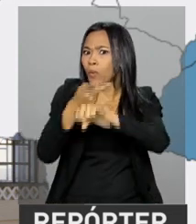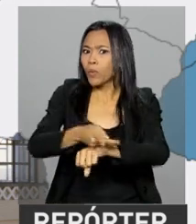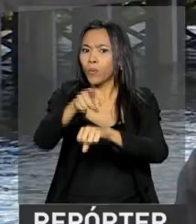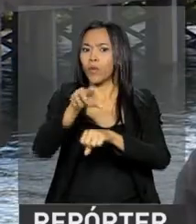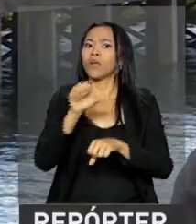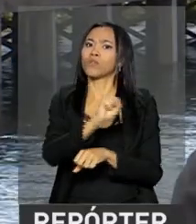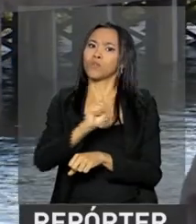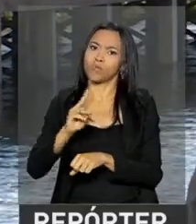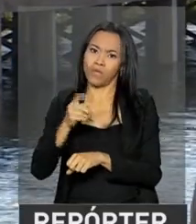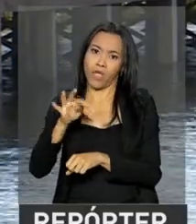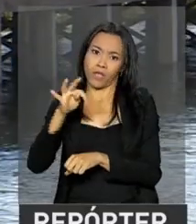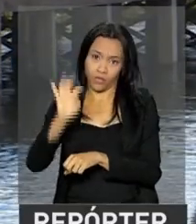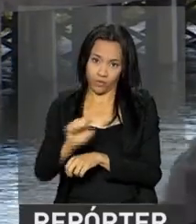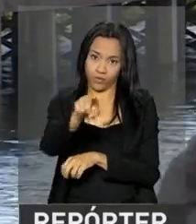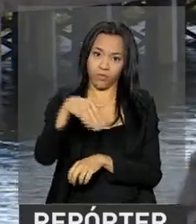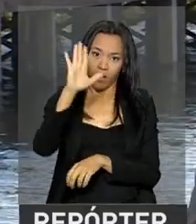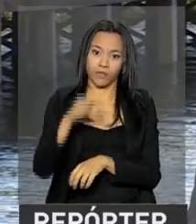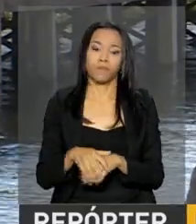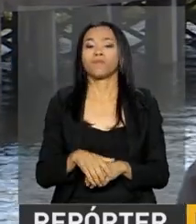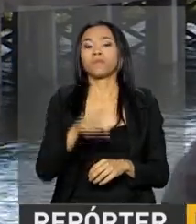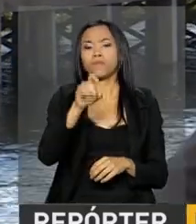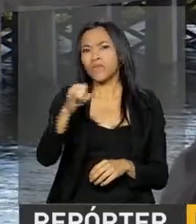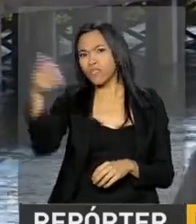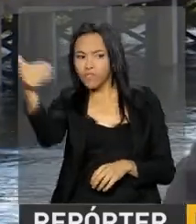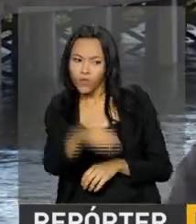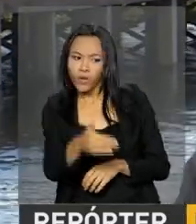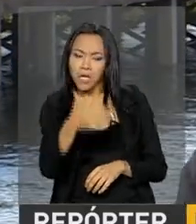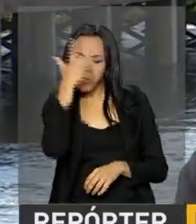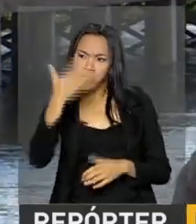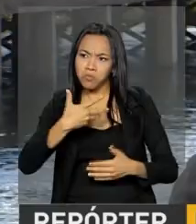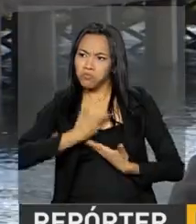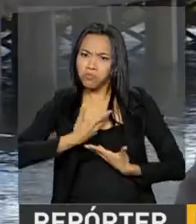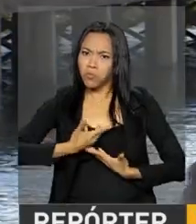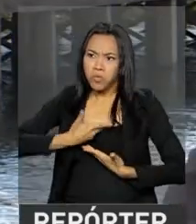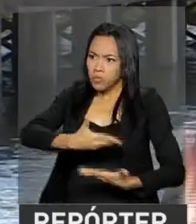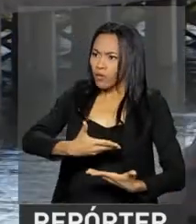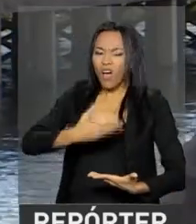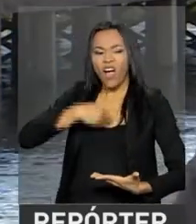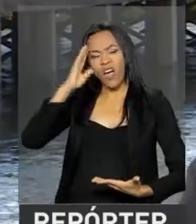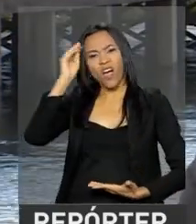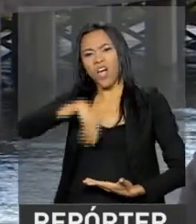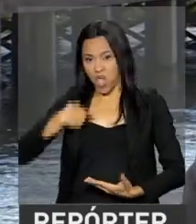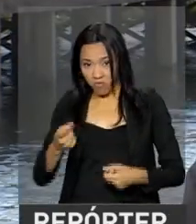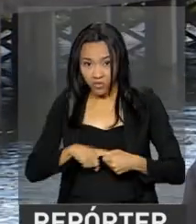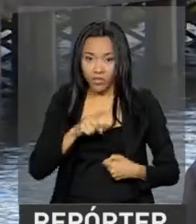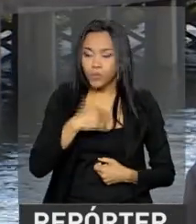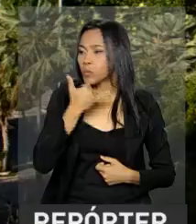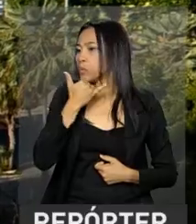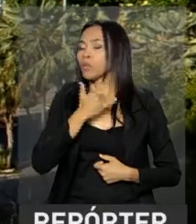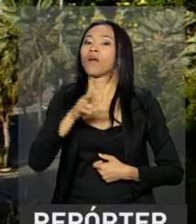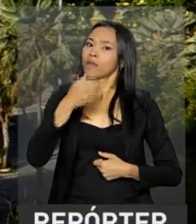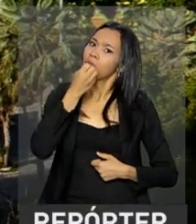matriculados dizem que se você for um lugar não for bem atendido aquilo garante a traz de novo é preciso que você atenda bem alto